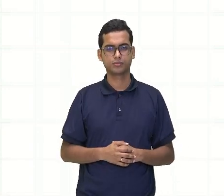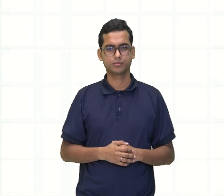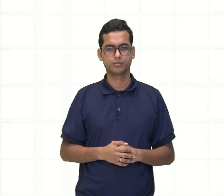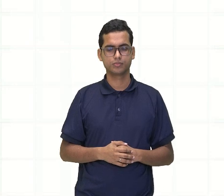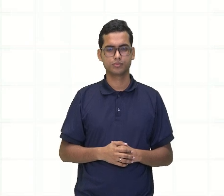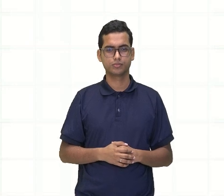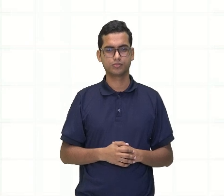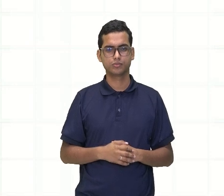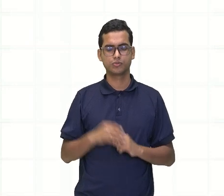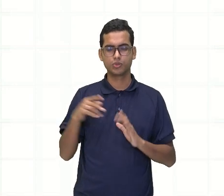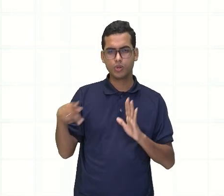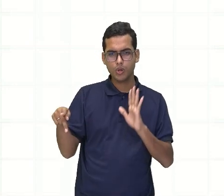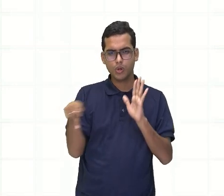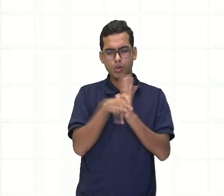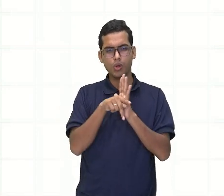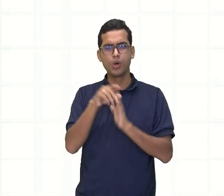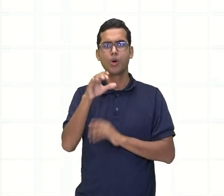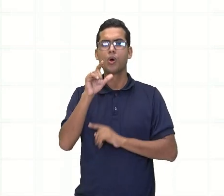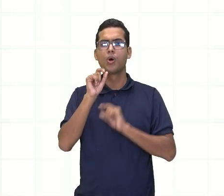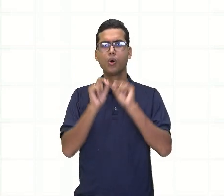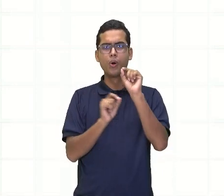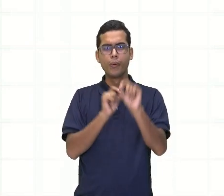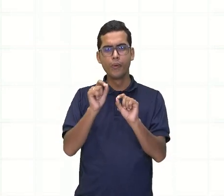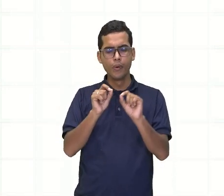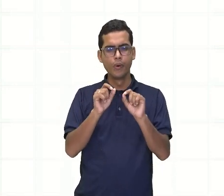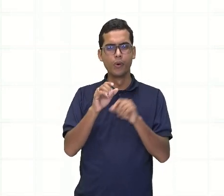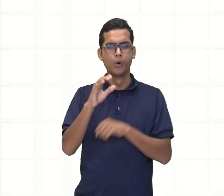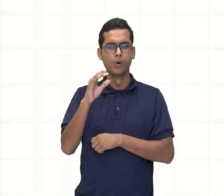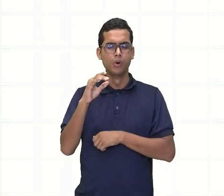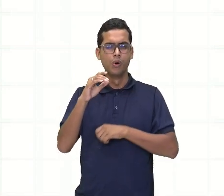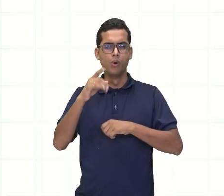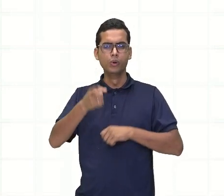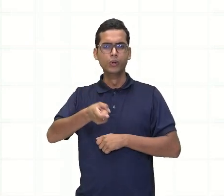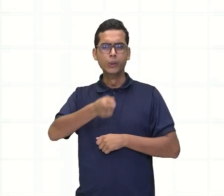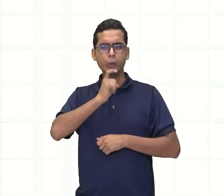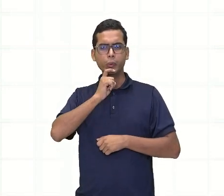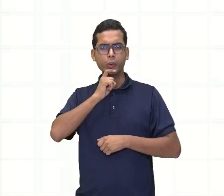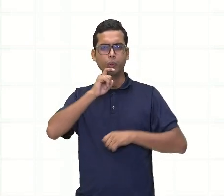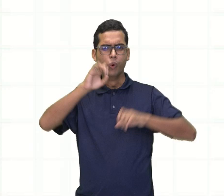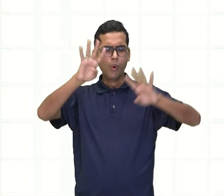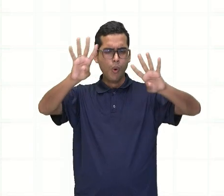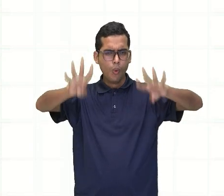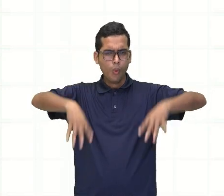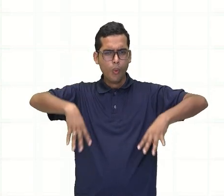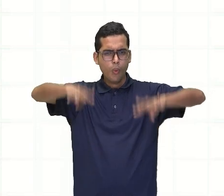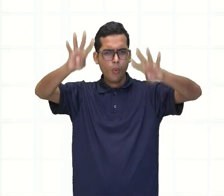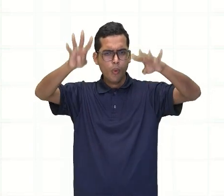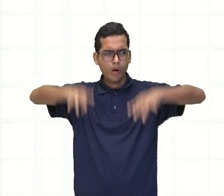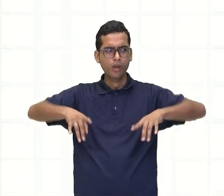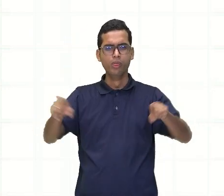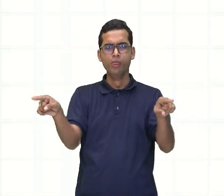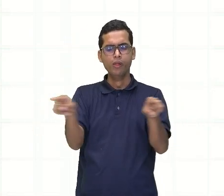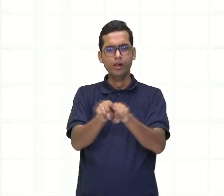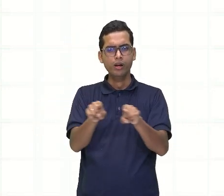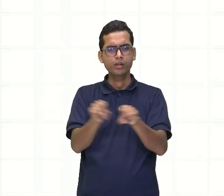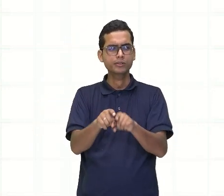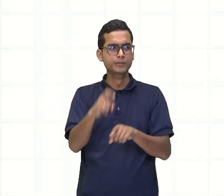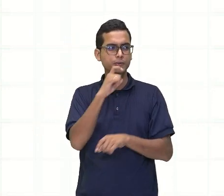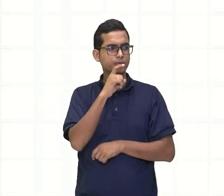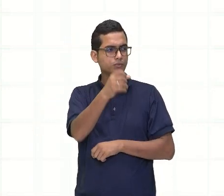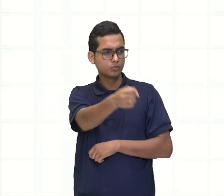ar-condicionado, à nossa geladeira, até mesmo a nossa panela de pressão. Tudo